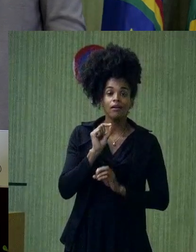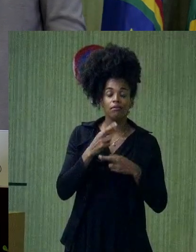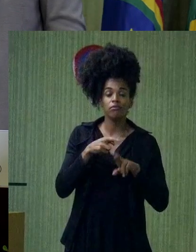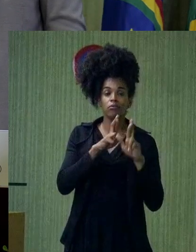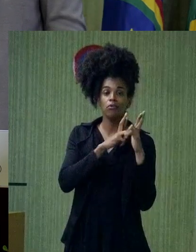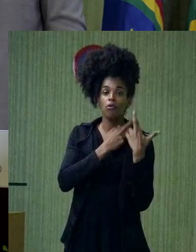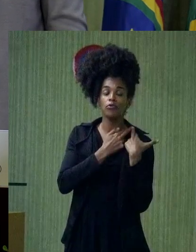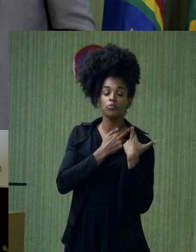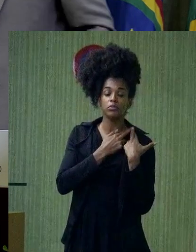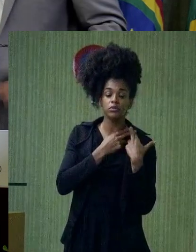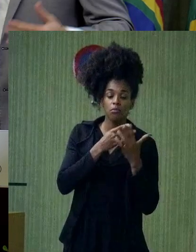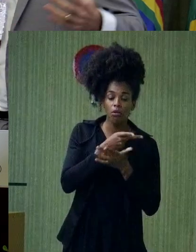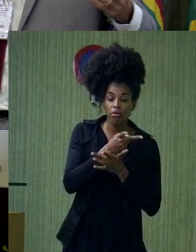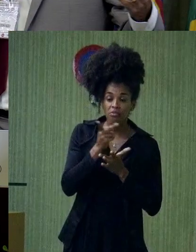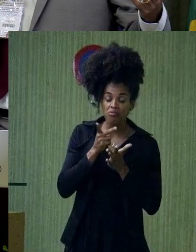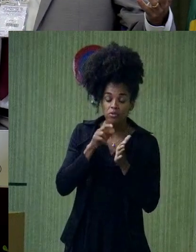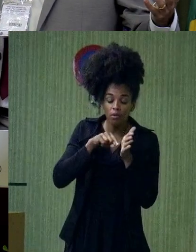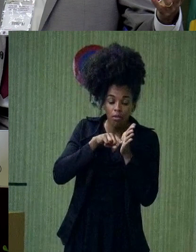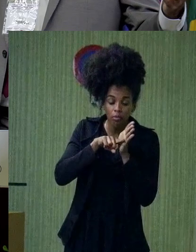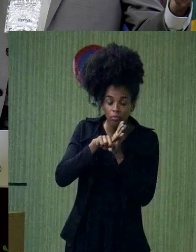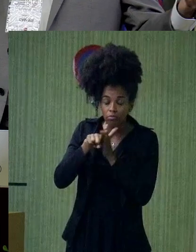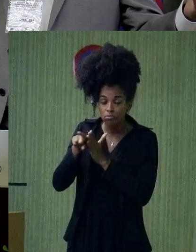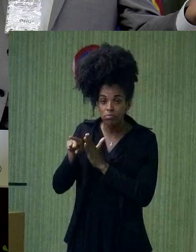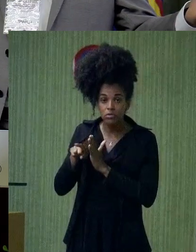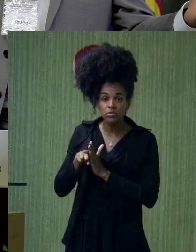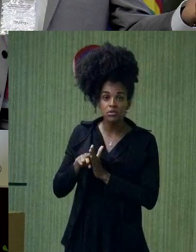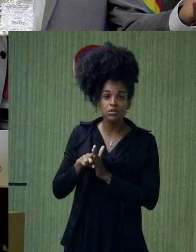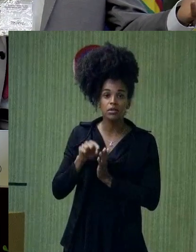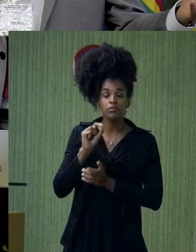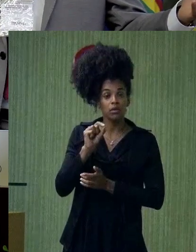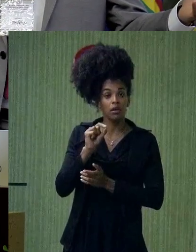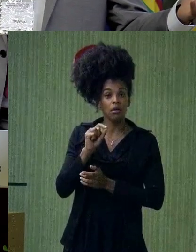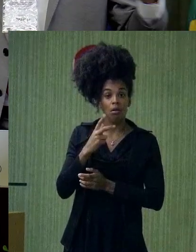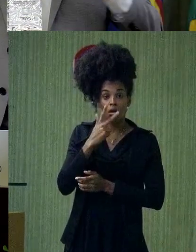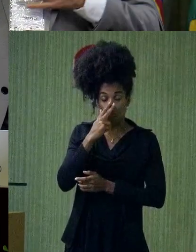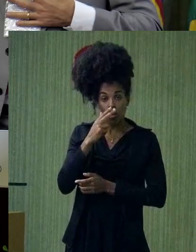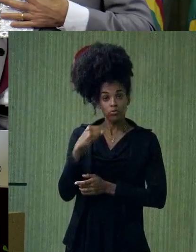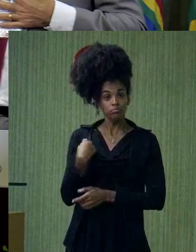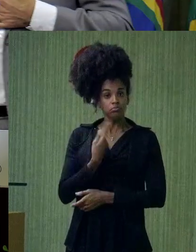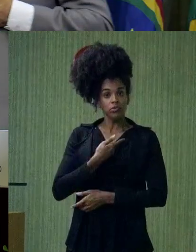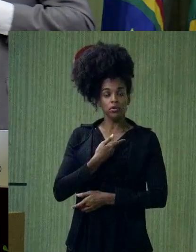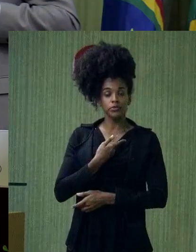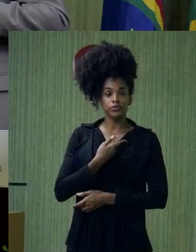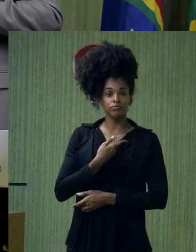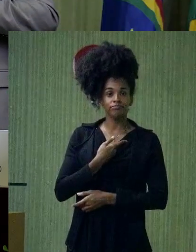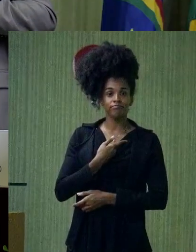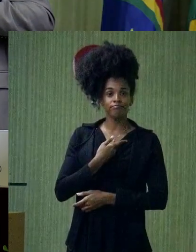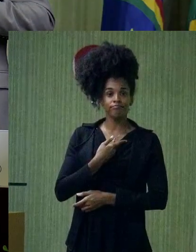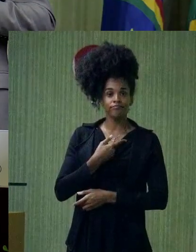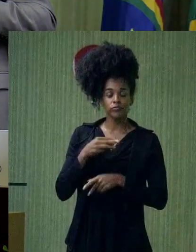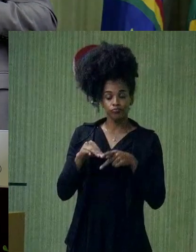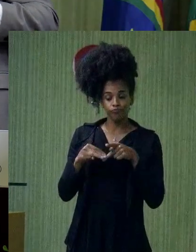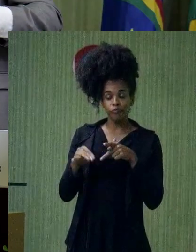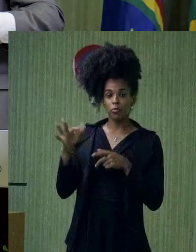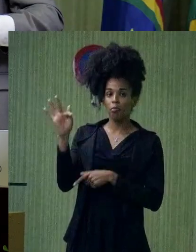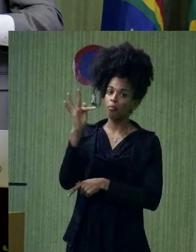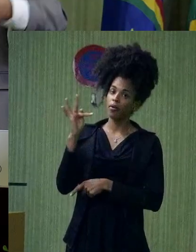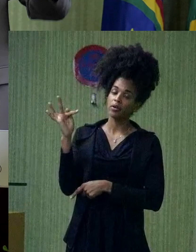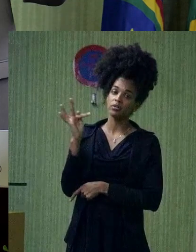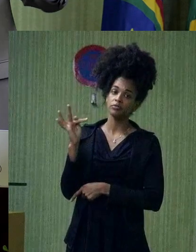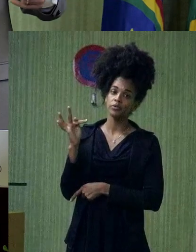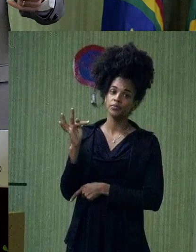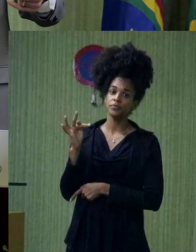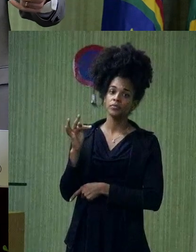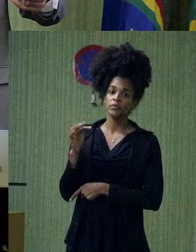isso me parece que somos nós à luz da da resolução do MPF veja eu a gente tá recebendo uma outra situação pontual na promotoria de